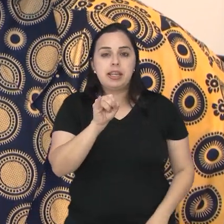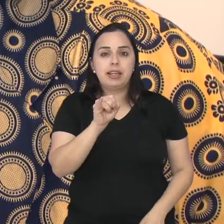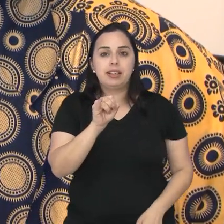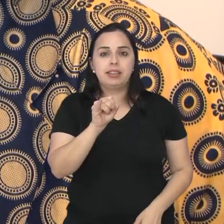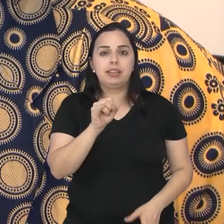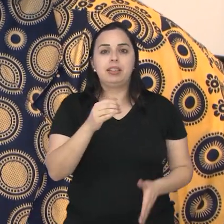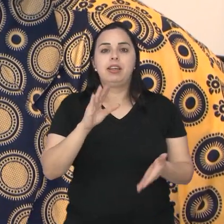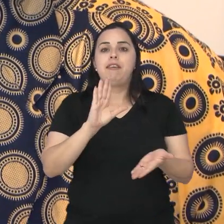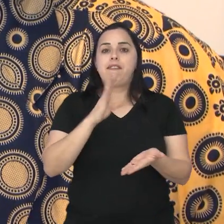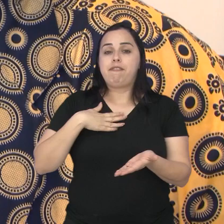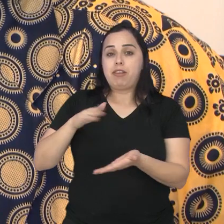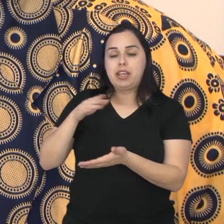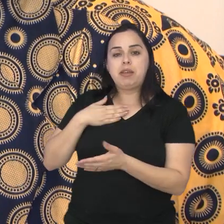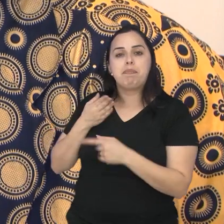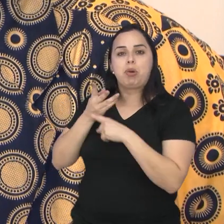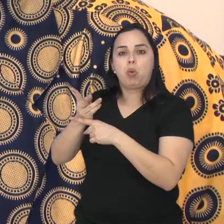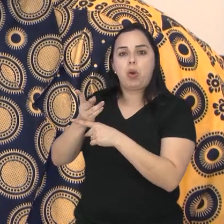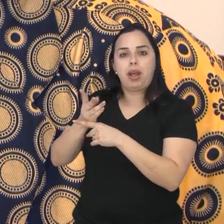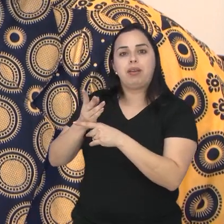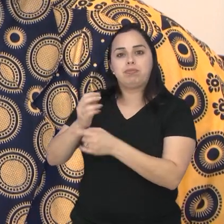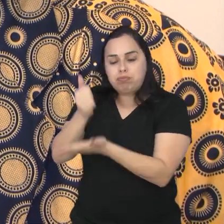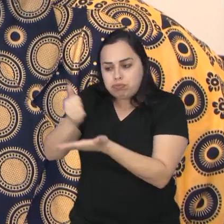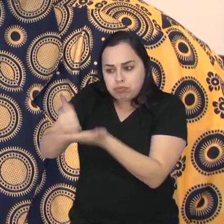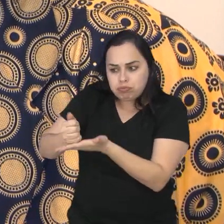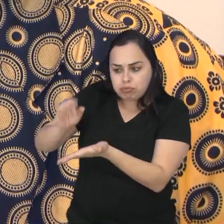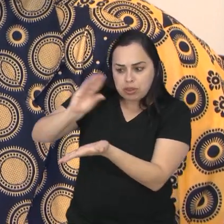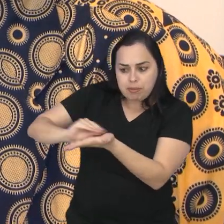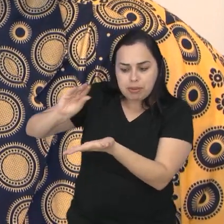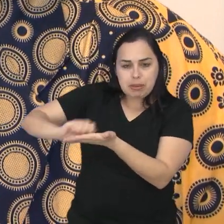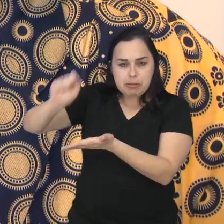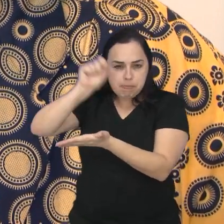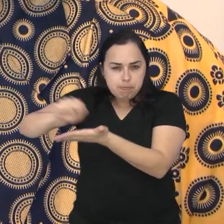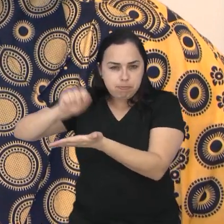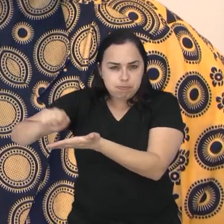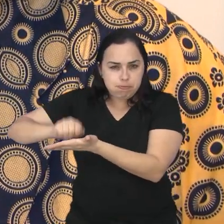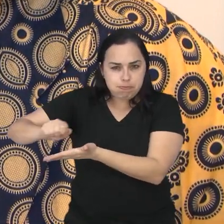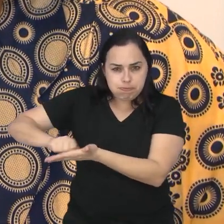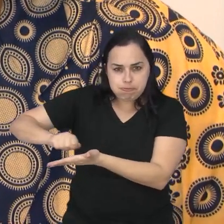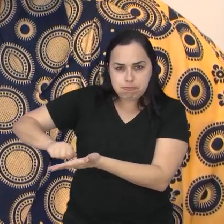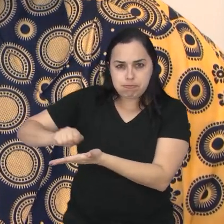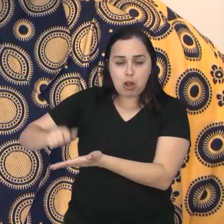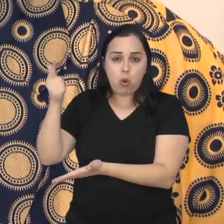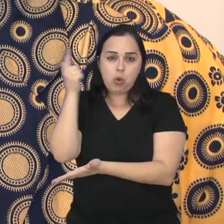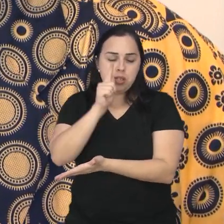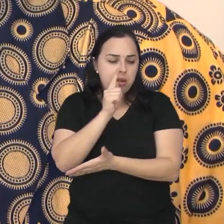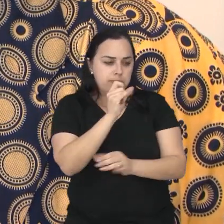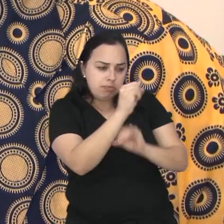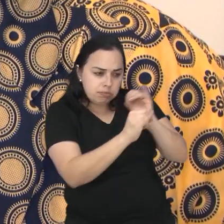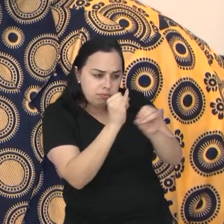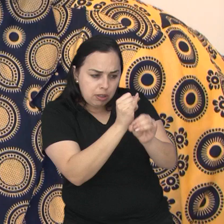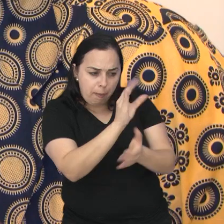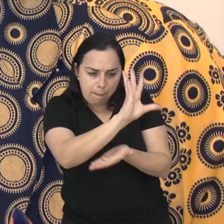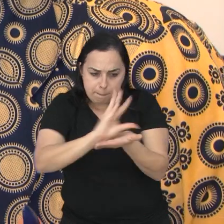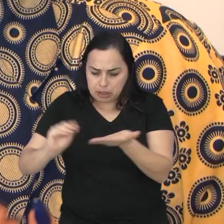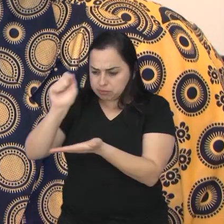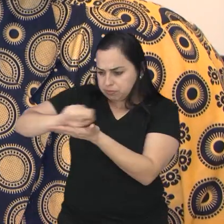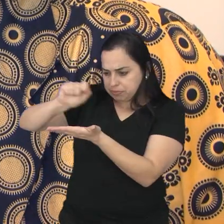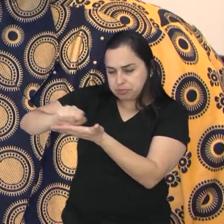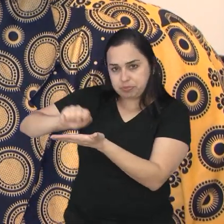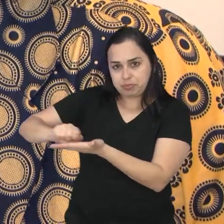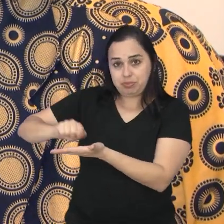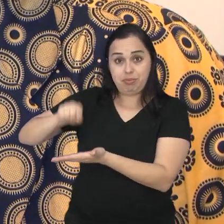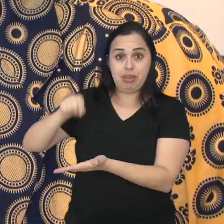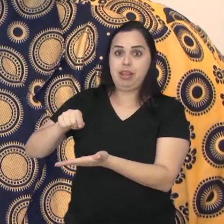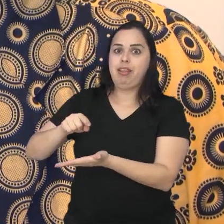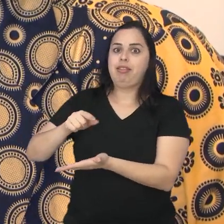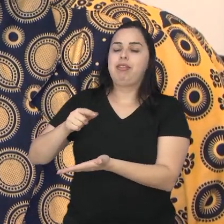se tiver condições de fazer uma ata em cartório né Para que o cartório transcreva tudo aquilo que está na internet porque o